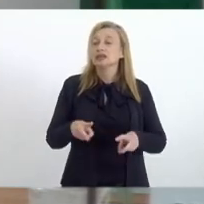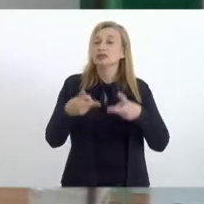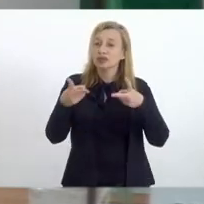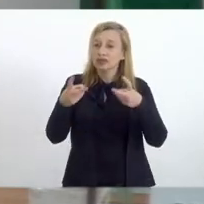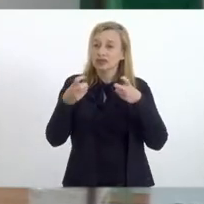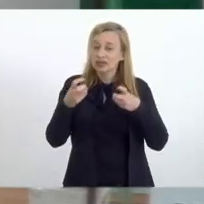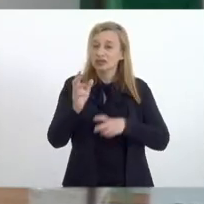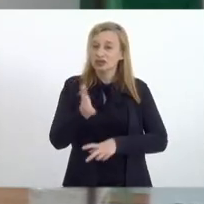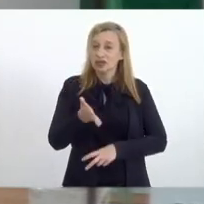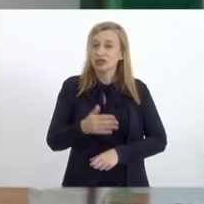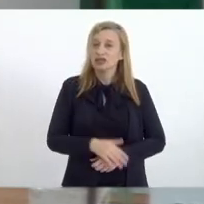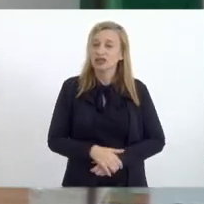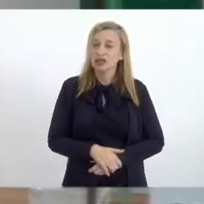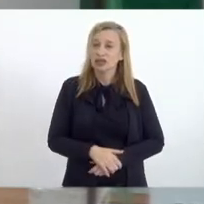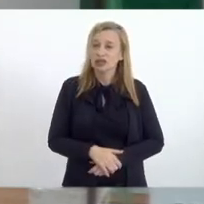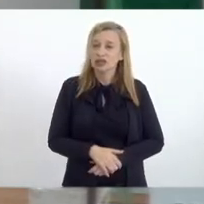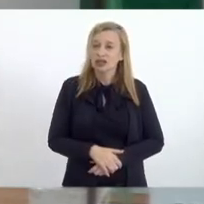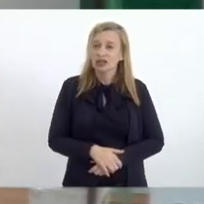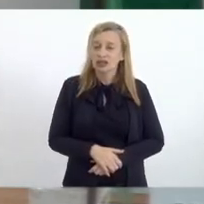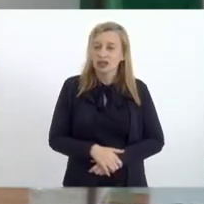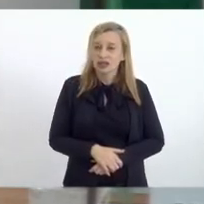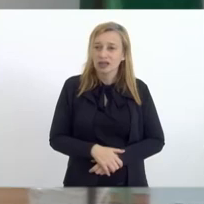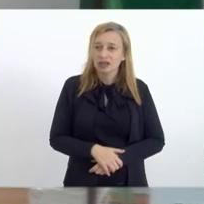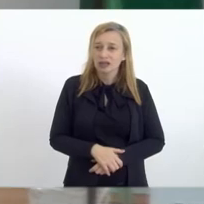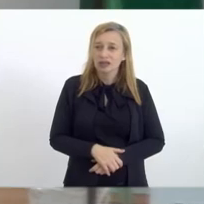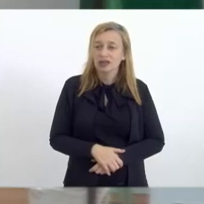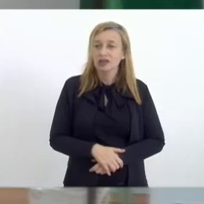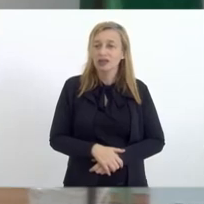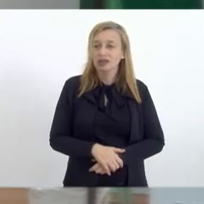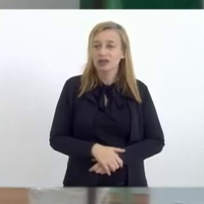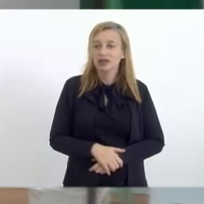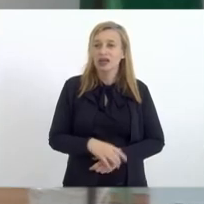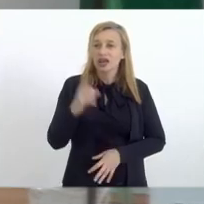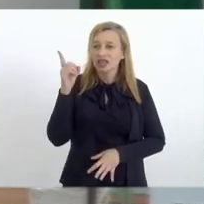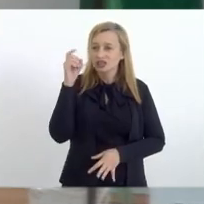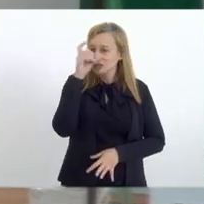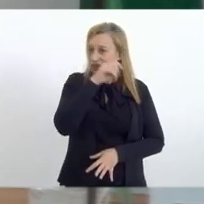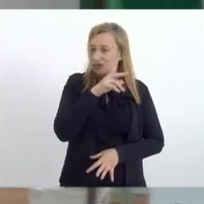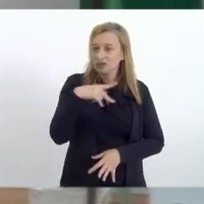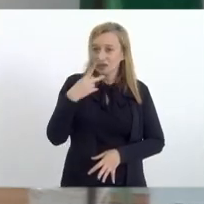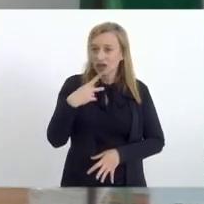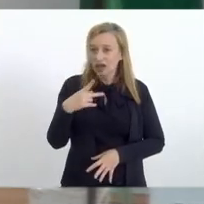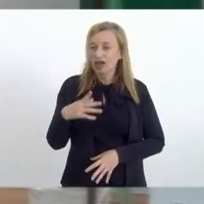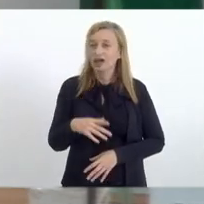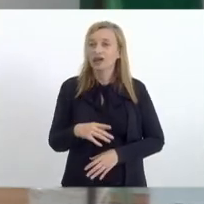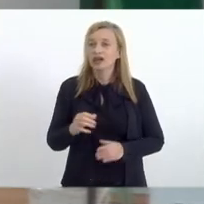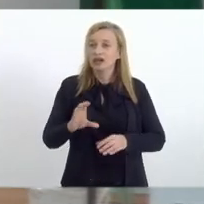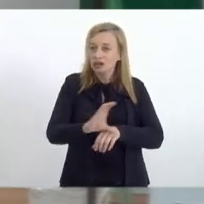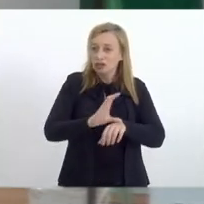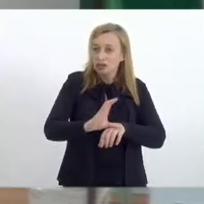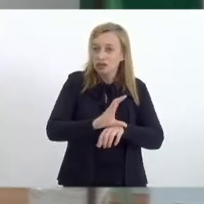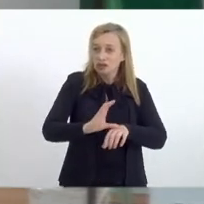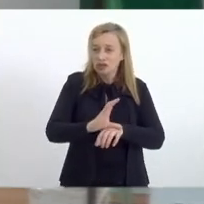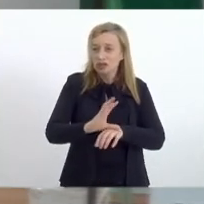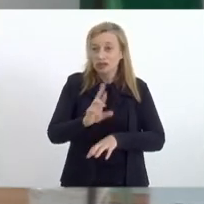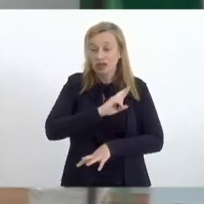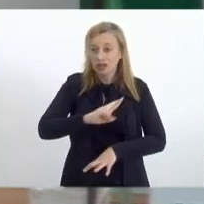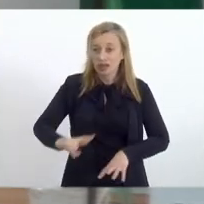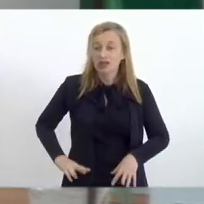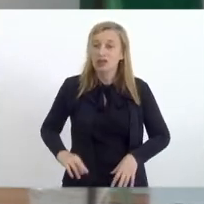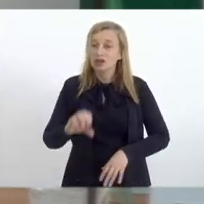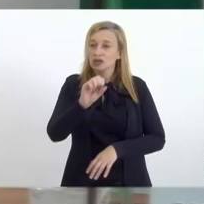observação, eu sou aqui, e é difícil definir isso, a Constituição da República